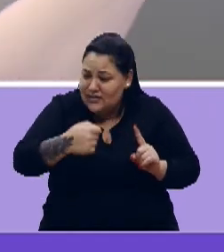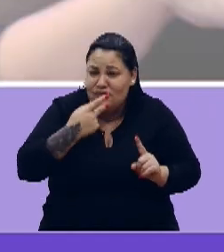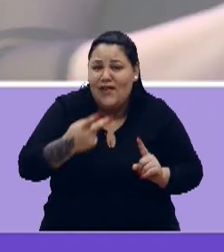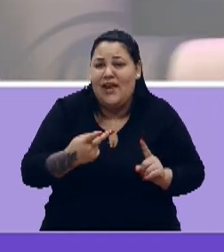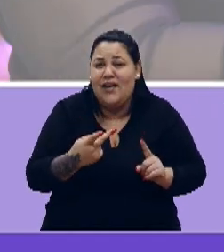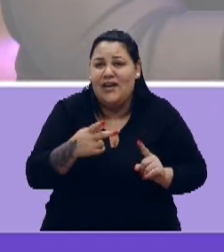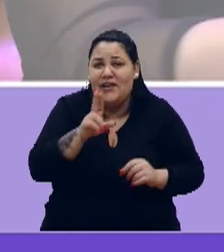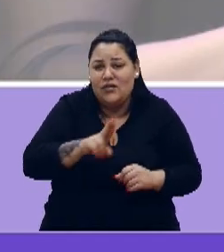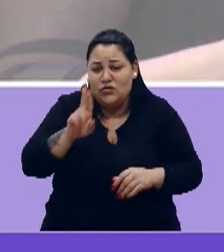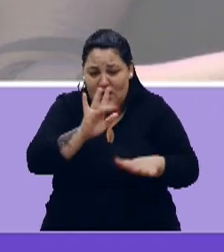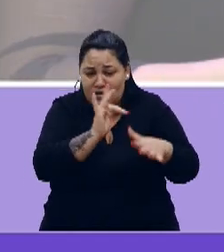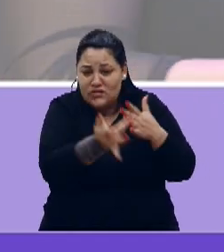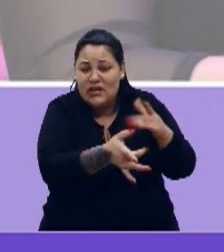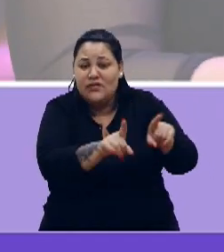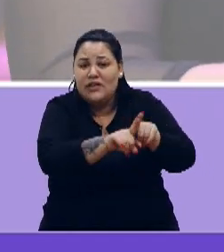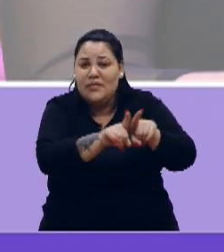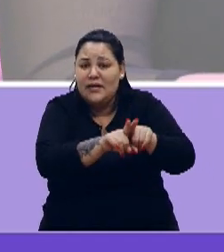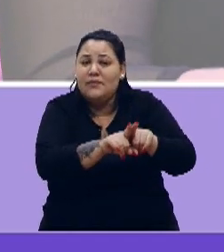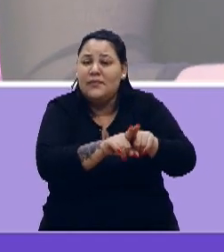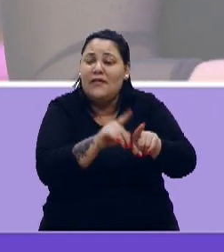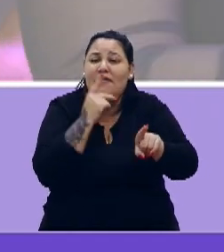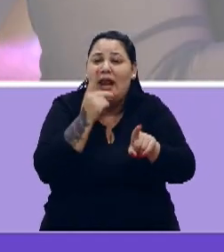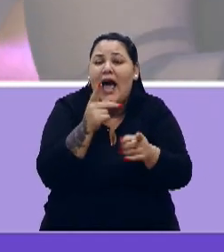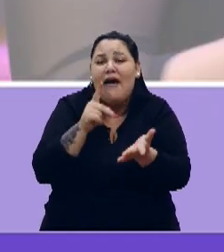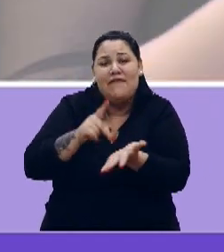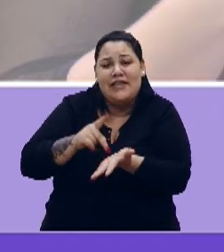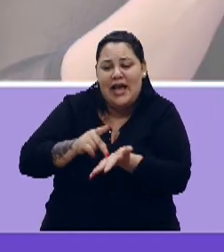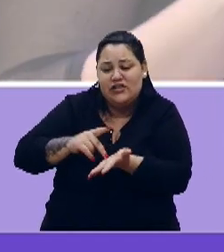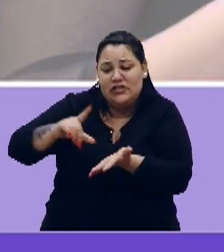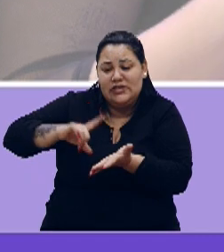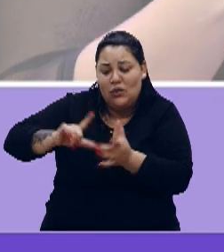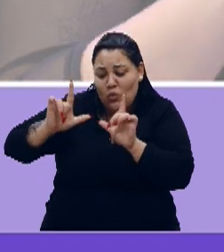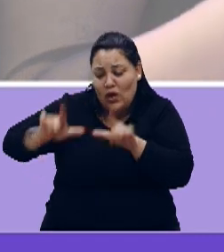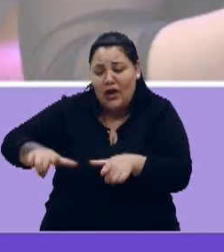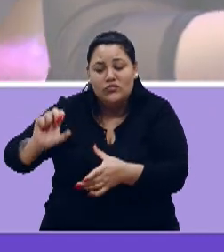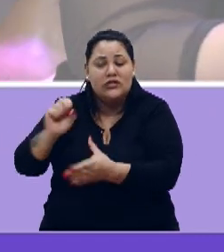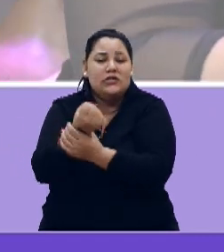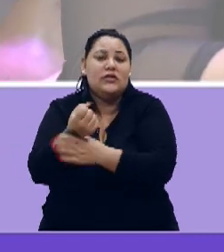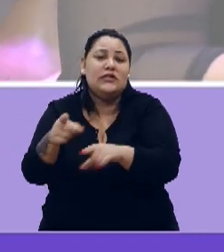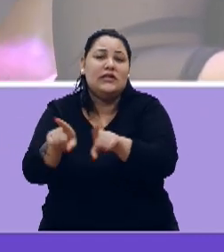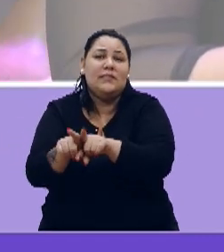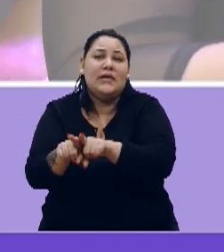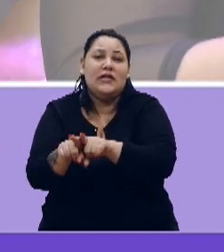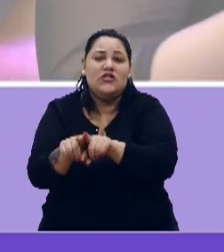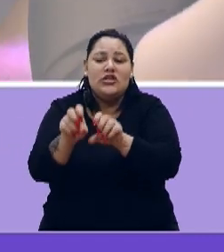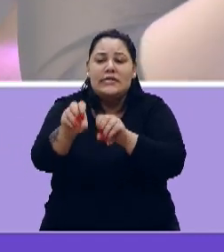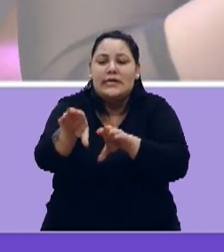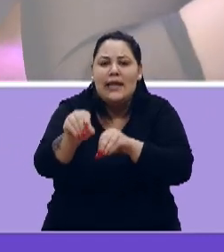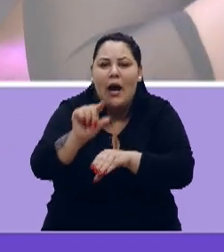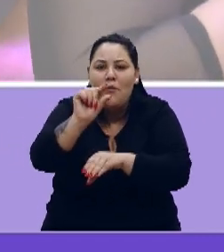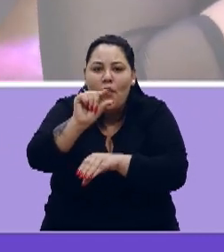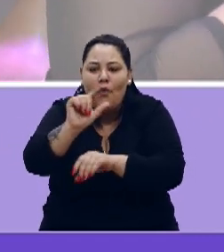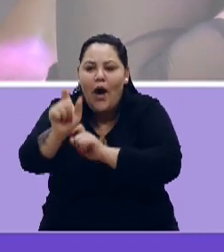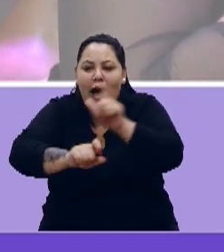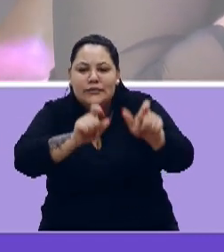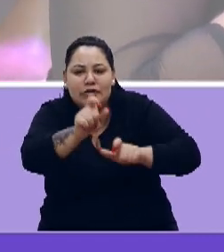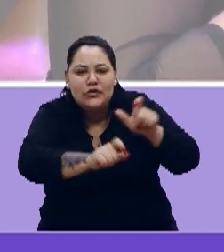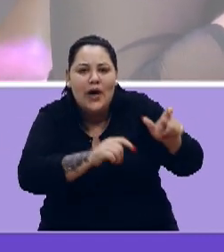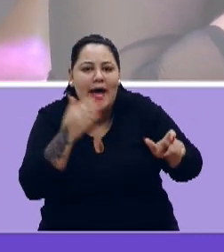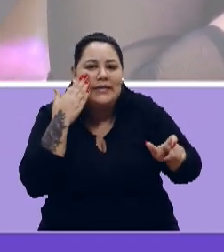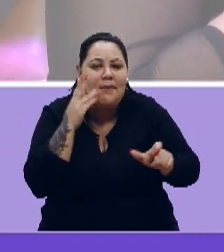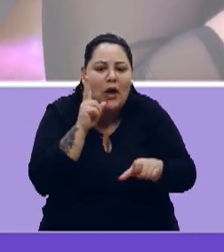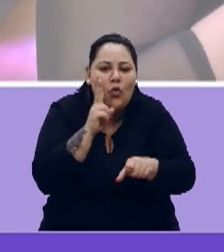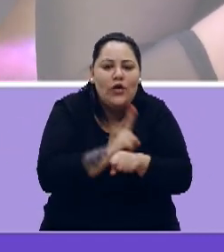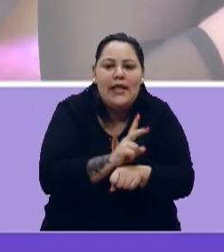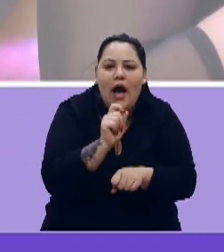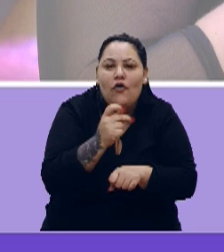as redes para ter esse lugar de segurança e de educar mais ou menos as pessoas, pelo menos da forma como eu